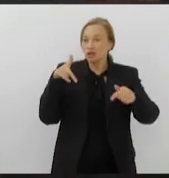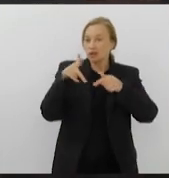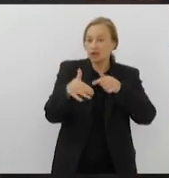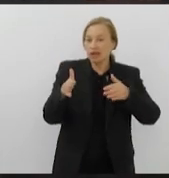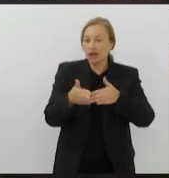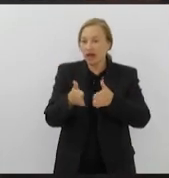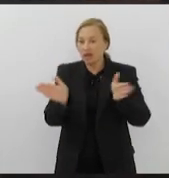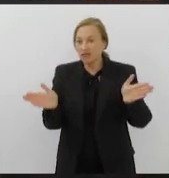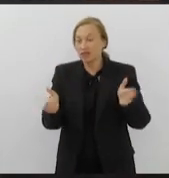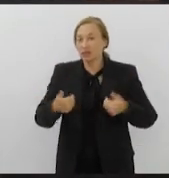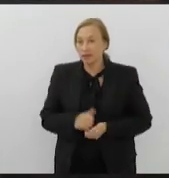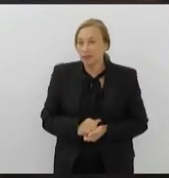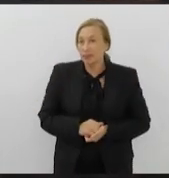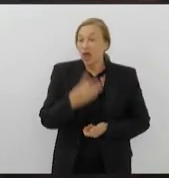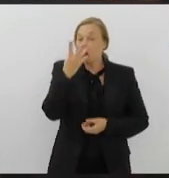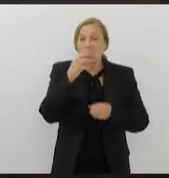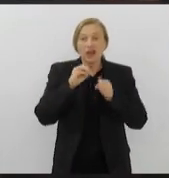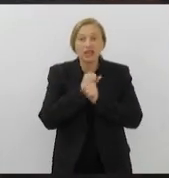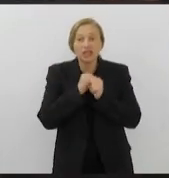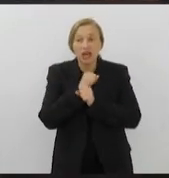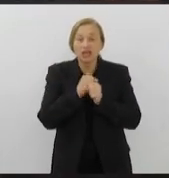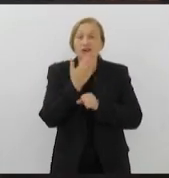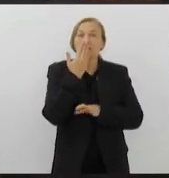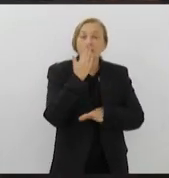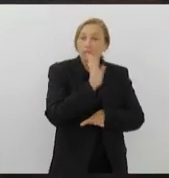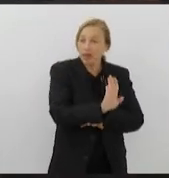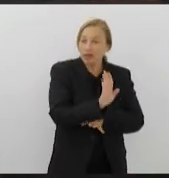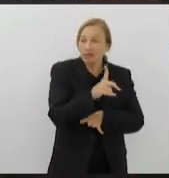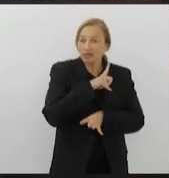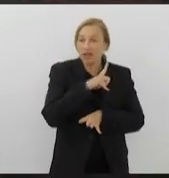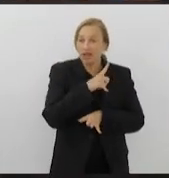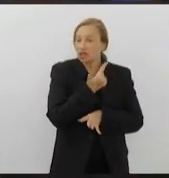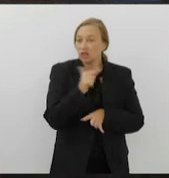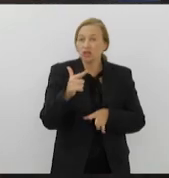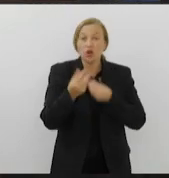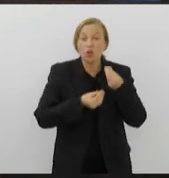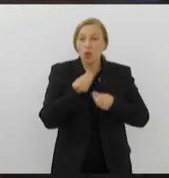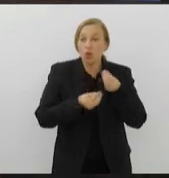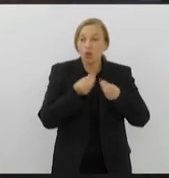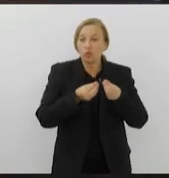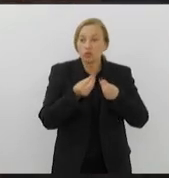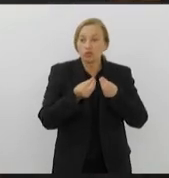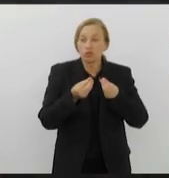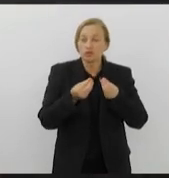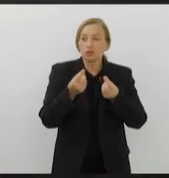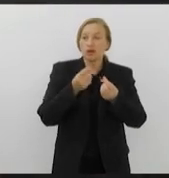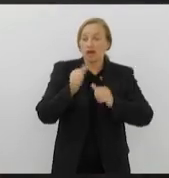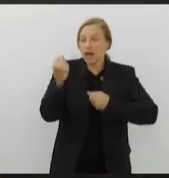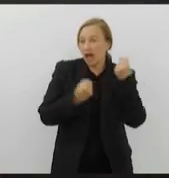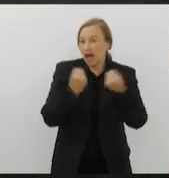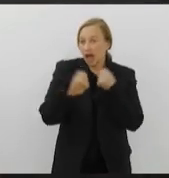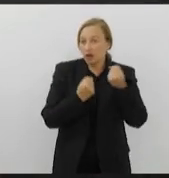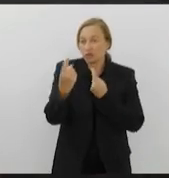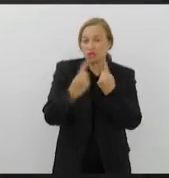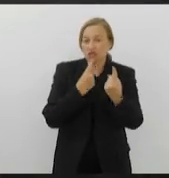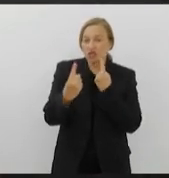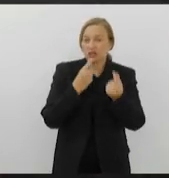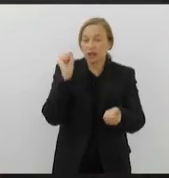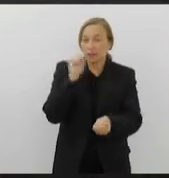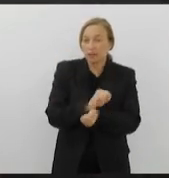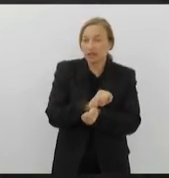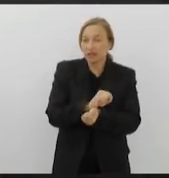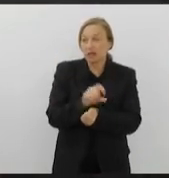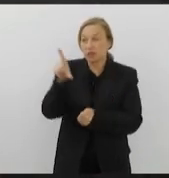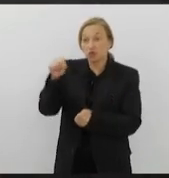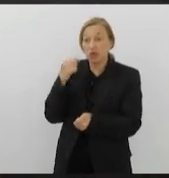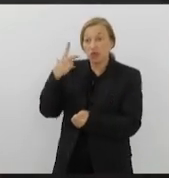ponte, que está há 40 anos prometida, e eu não tenho um carro que possa passar na estrada porque está impedida por uma decisão